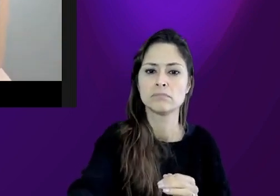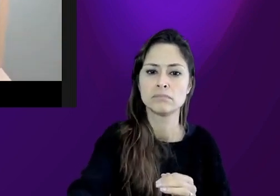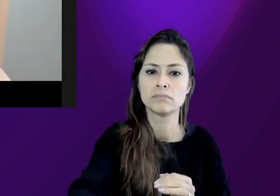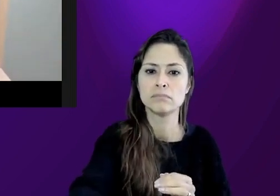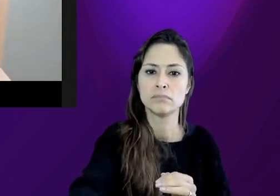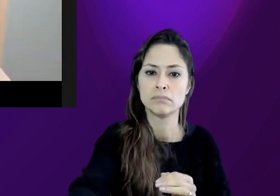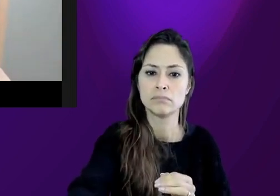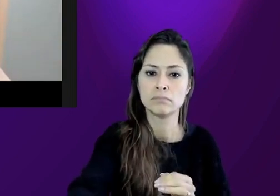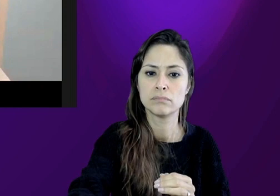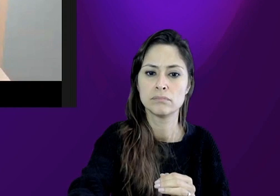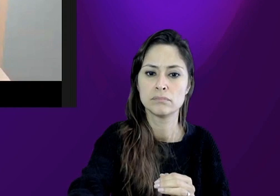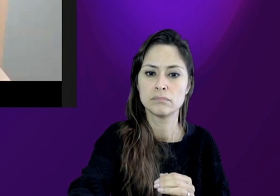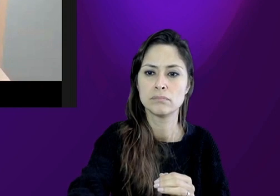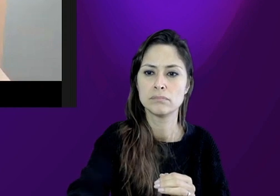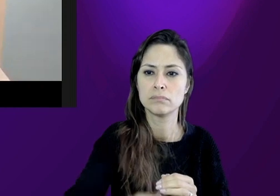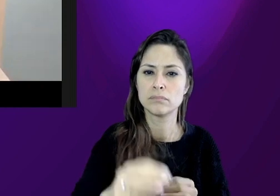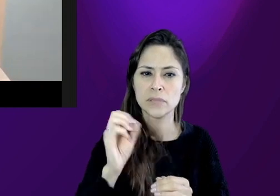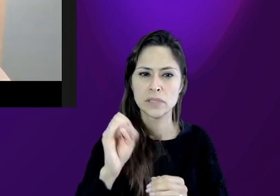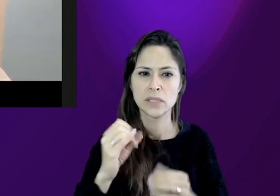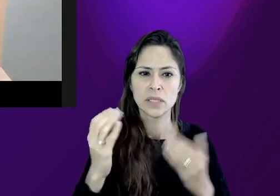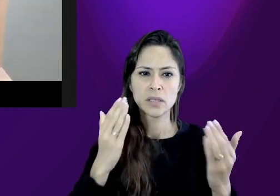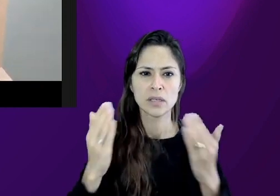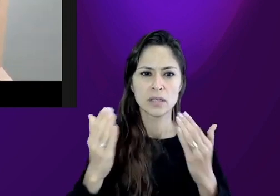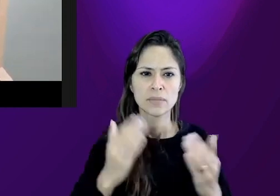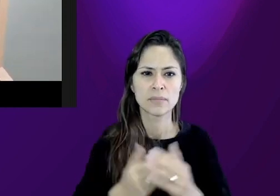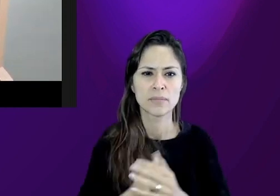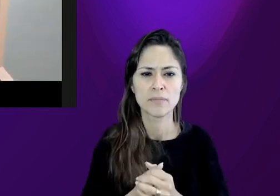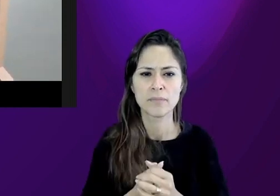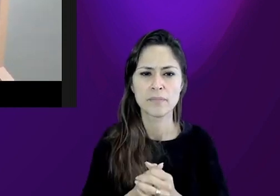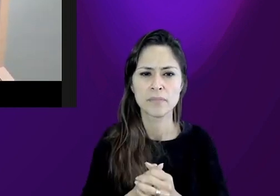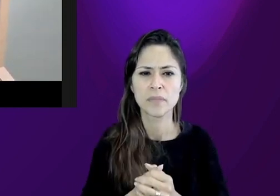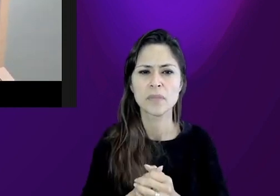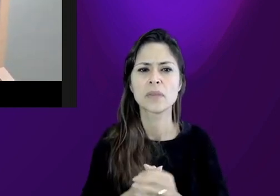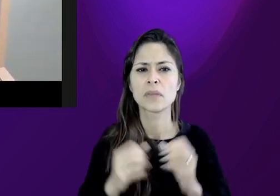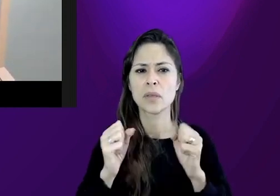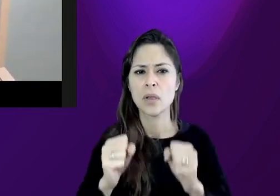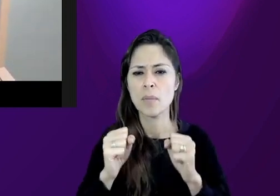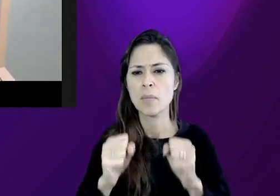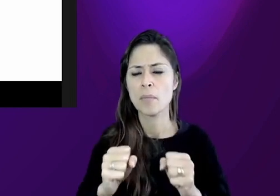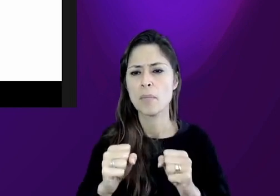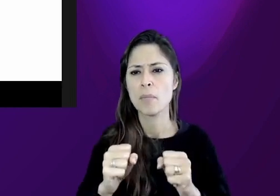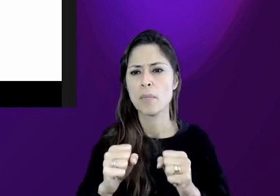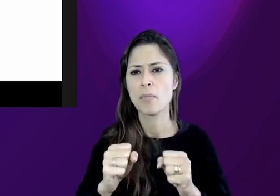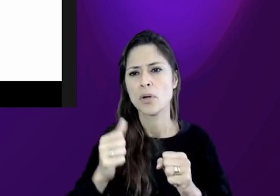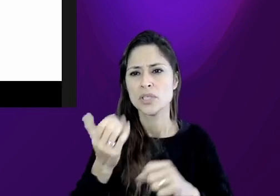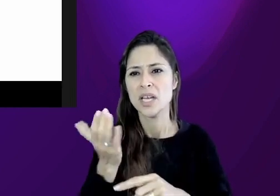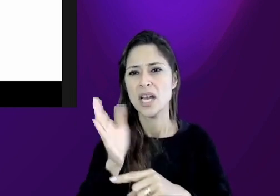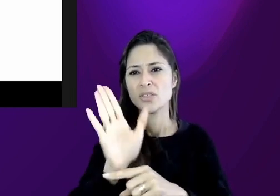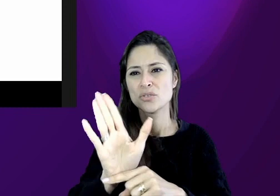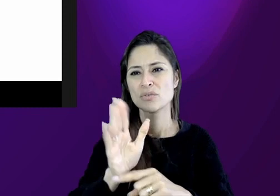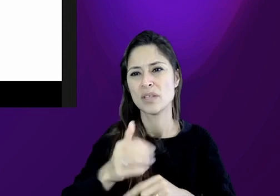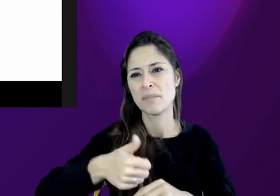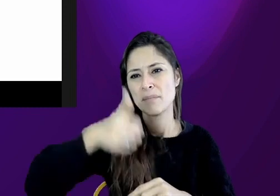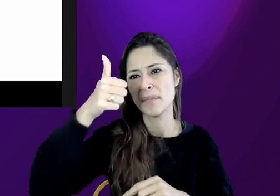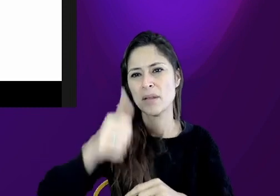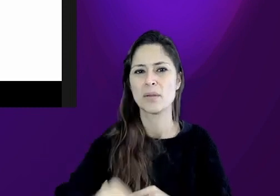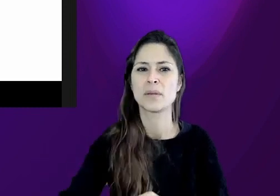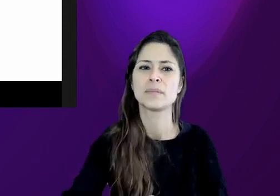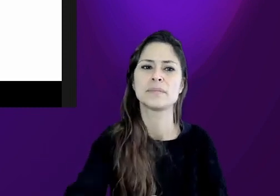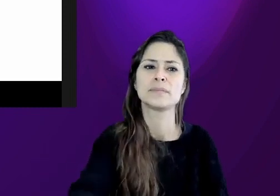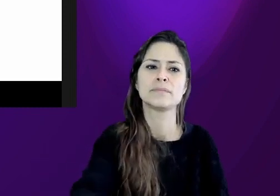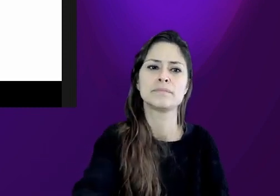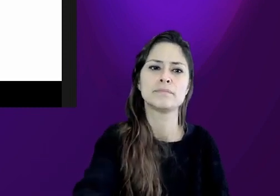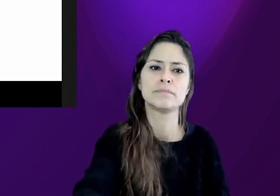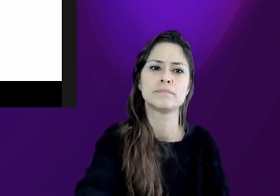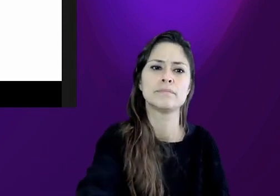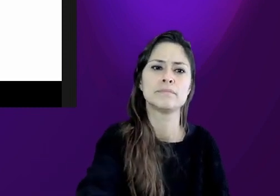robótica no câncer comparado com a laparoscopia convencional e muito melhor do que a cirurgia aberta. Então, hoje em dia, a gente tem